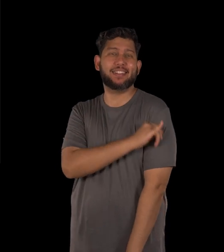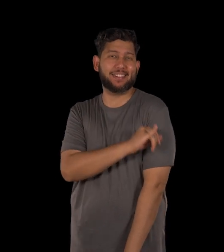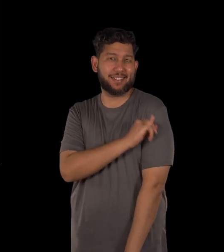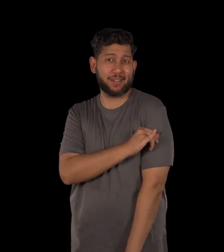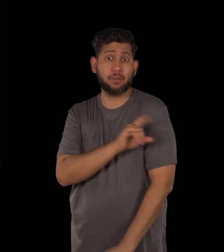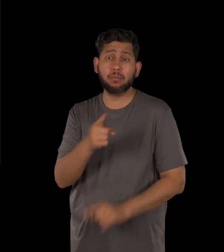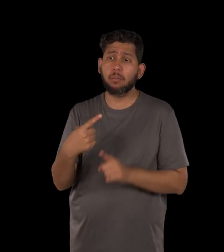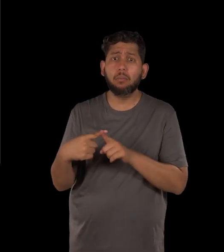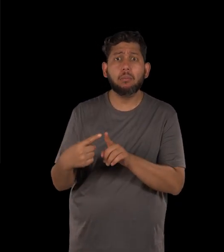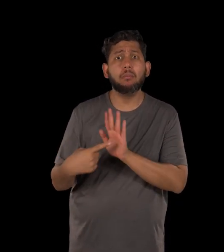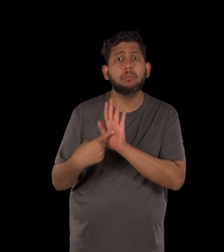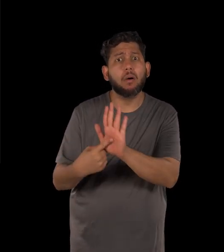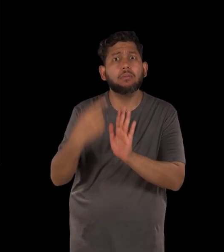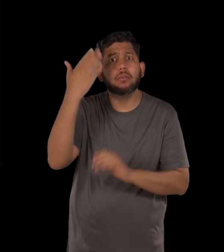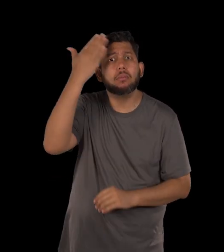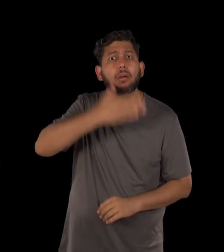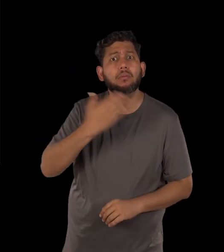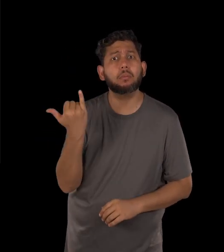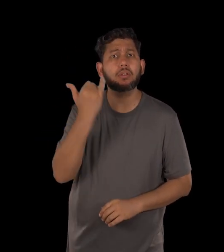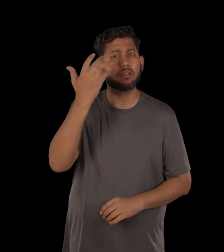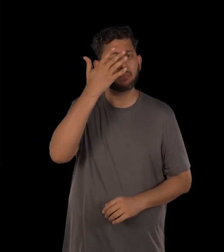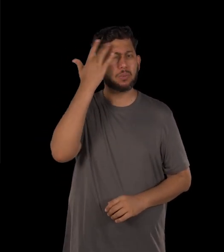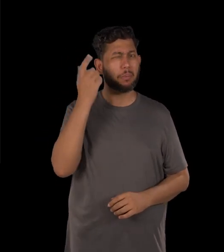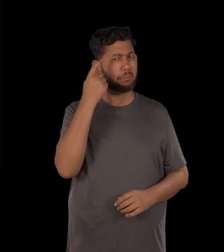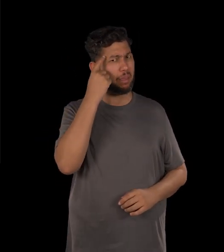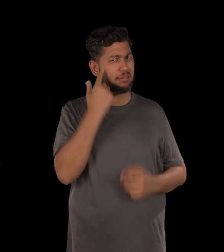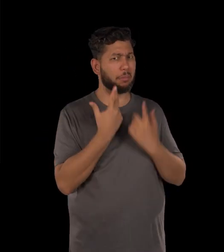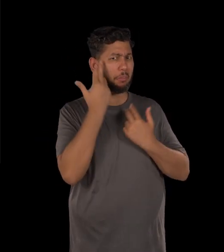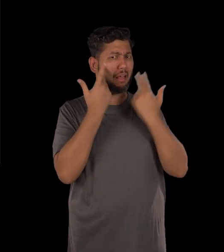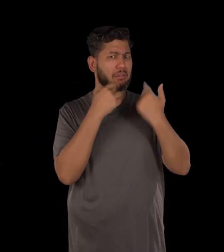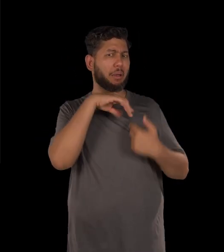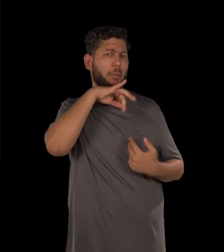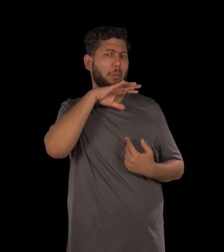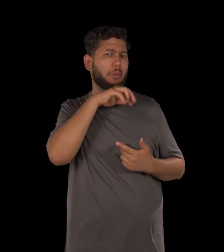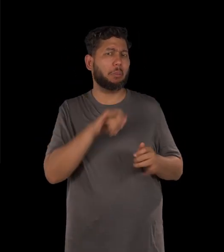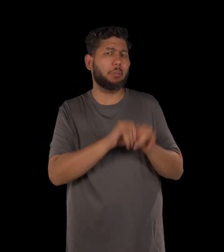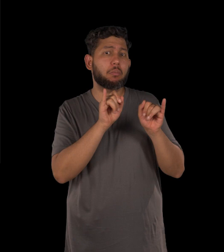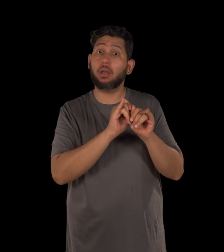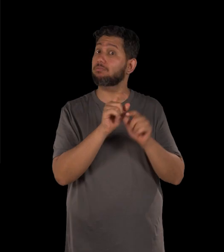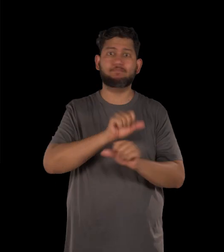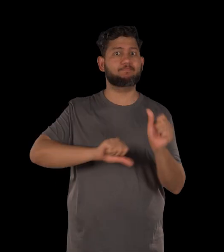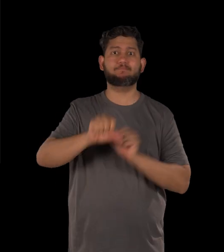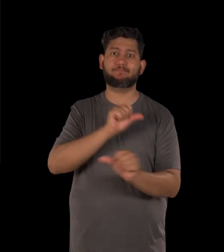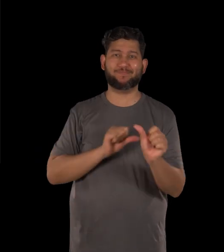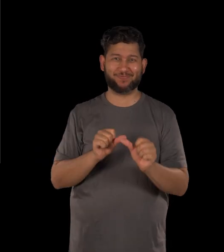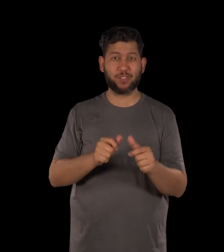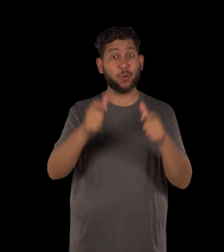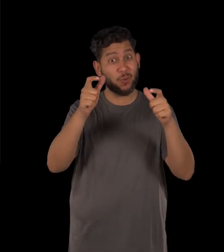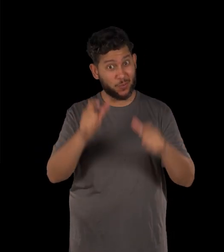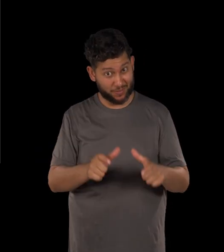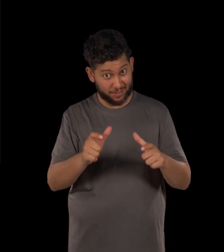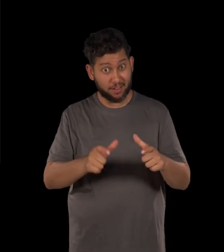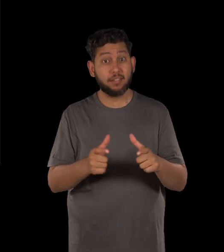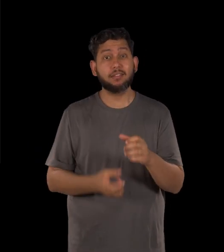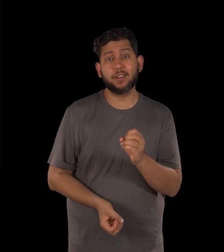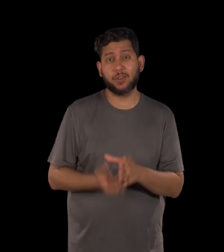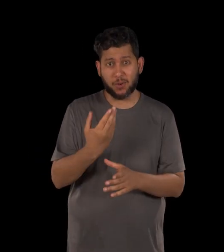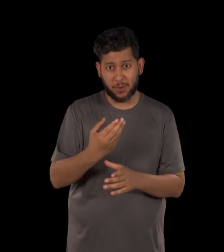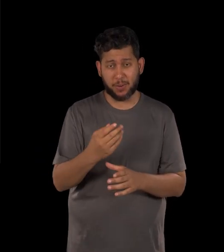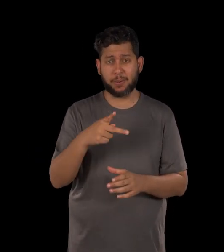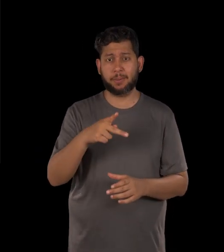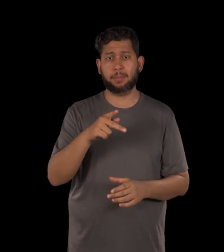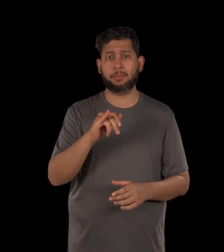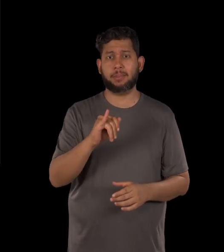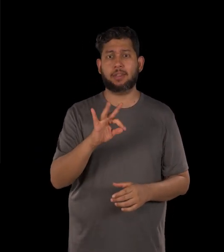importância da até então desprezada cirurgia plástica. A clínica Ivo Pitangui foi inaugurada em